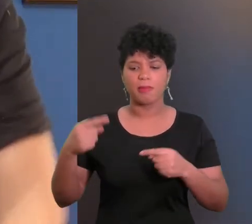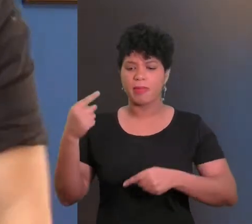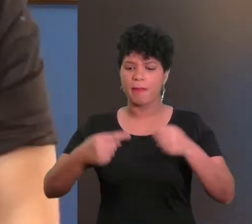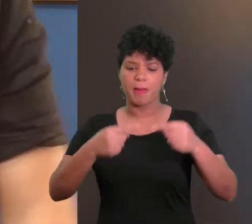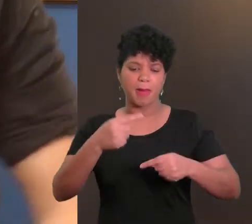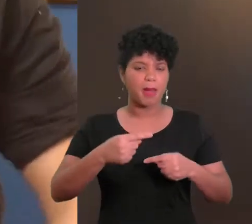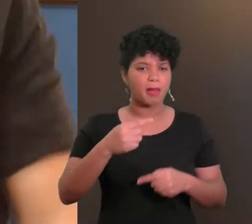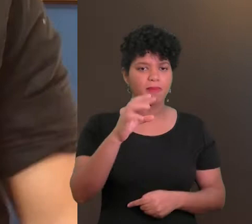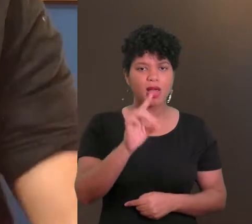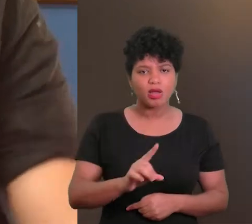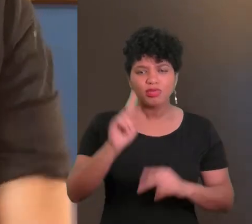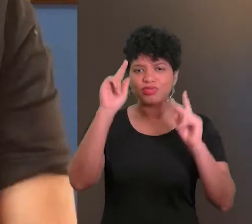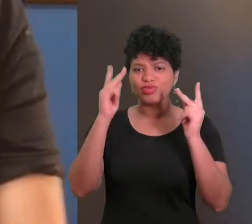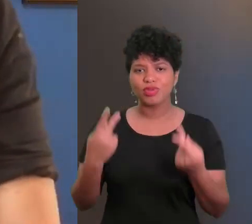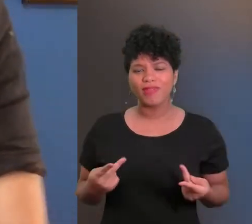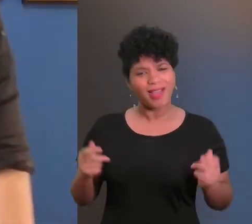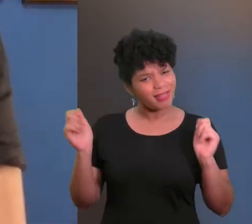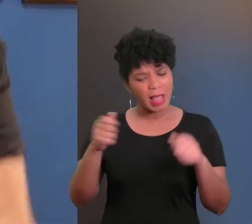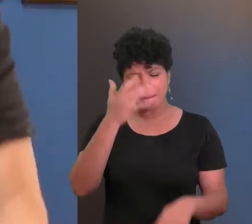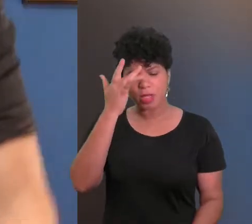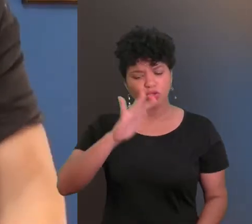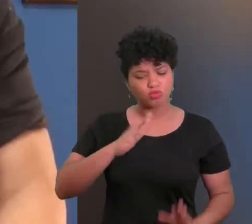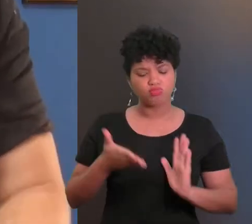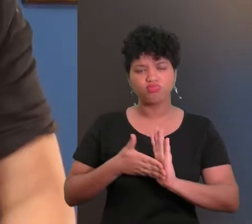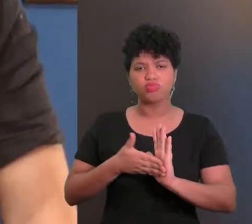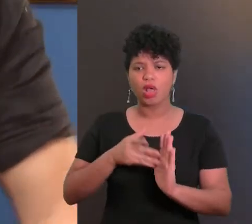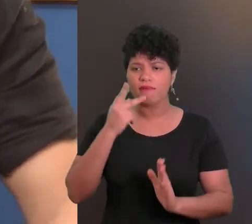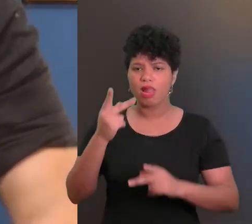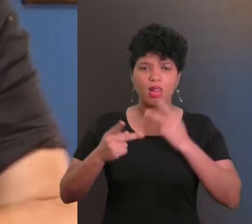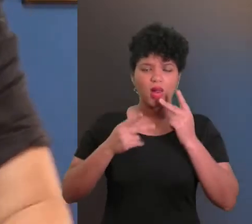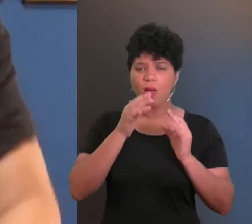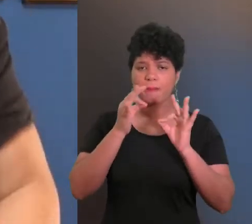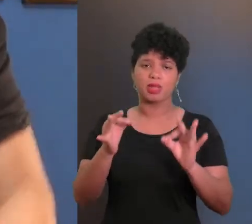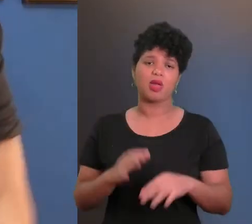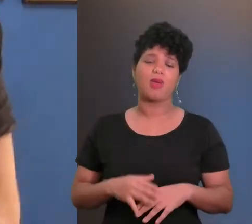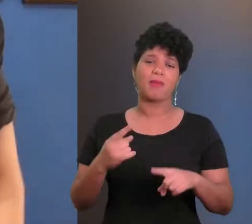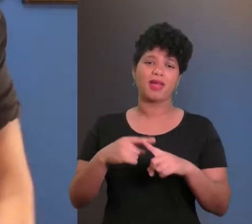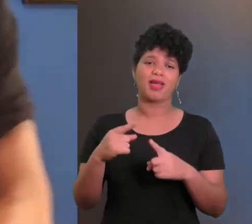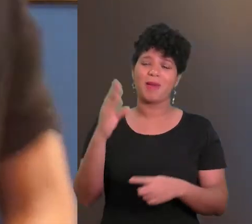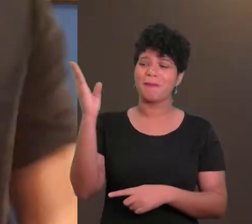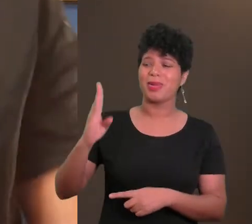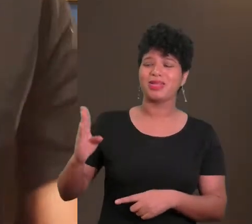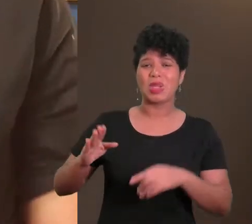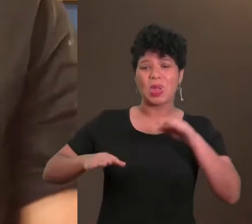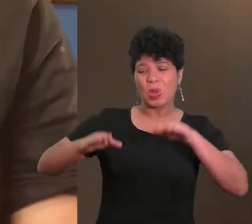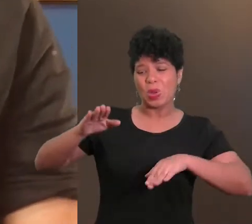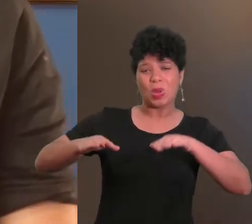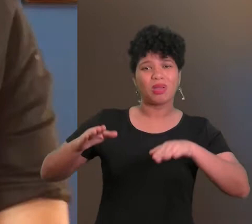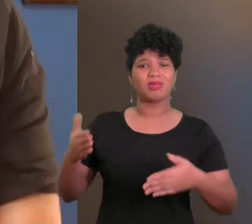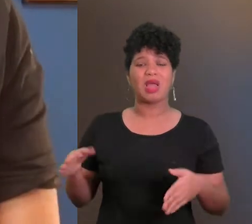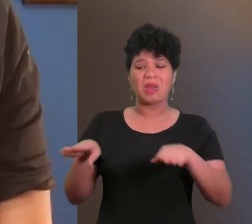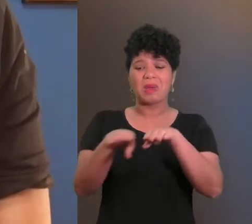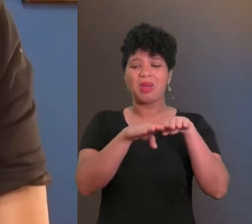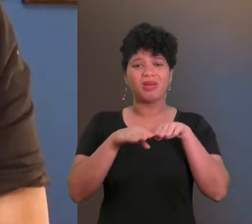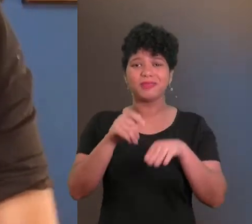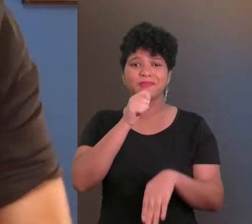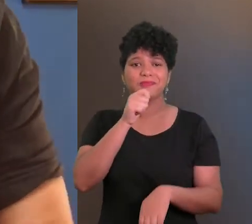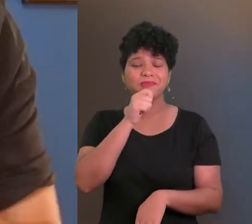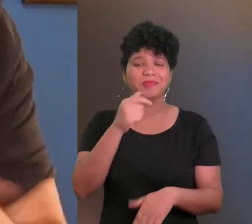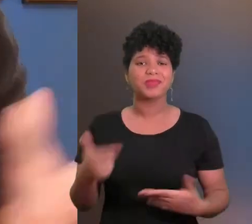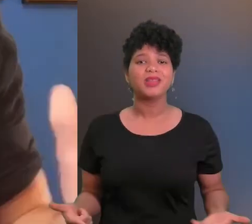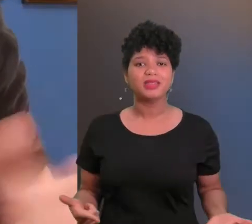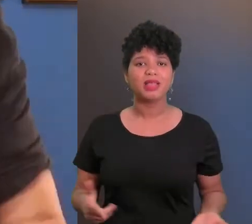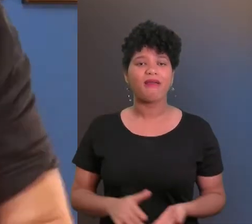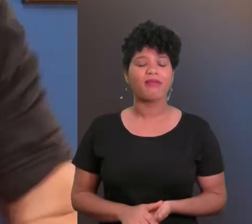de direitos humanos, e que bom, né? O Brasil é um país tão desigual de direitos, de oportunidades. A gente